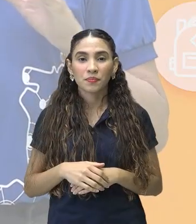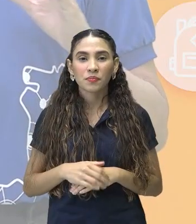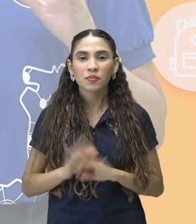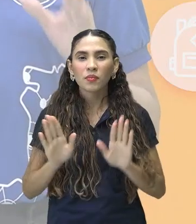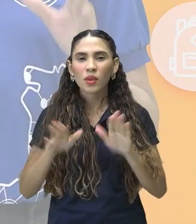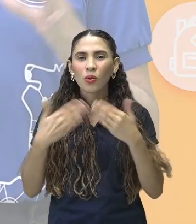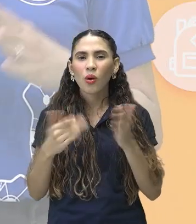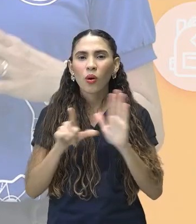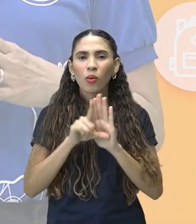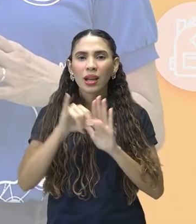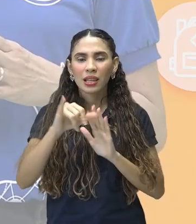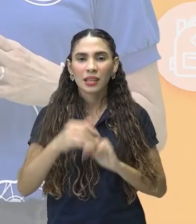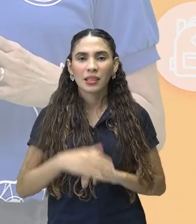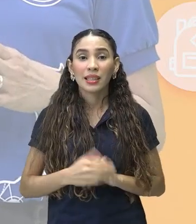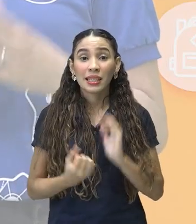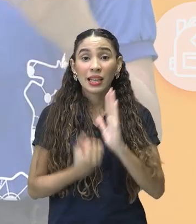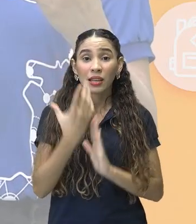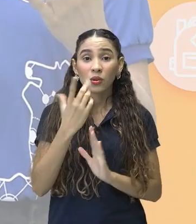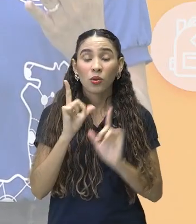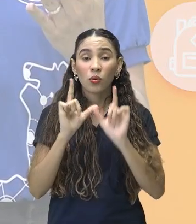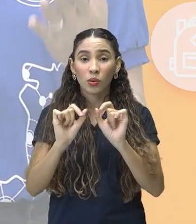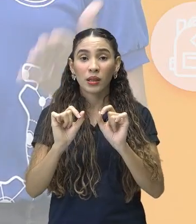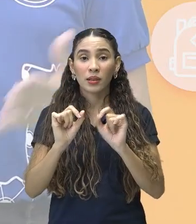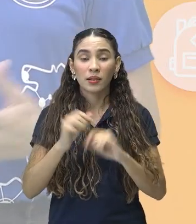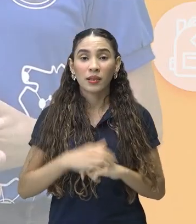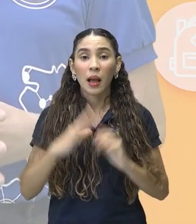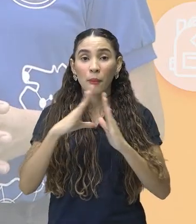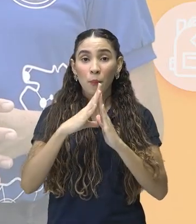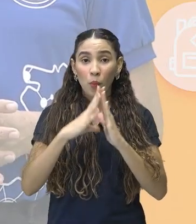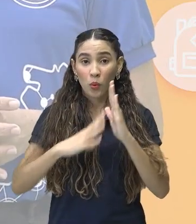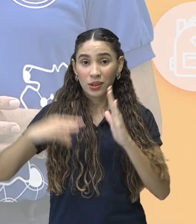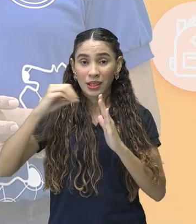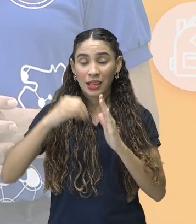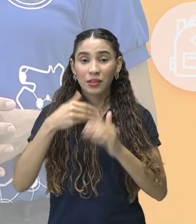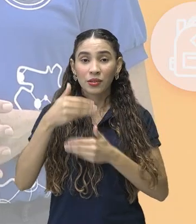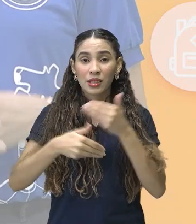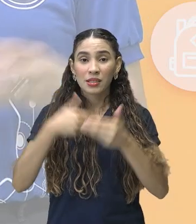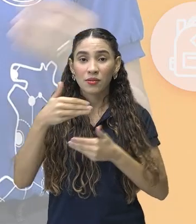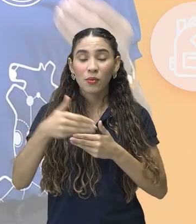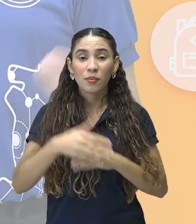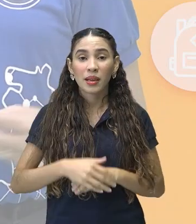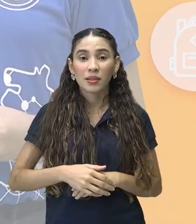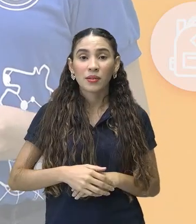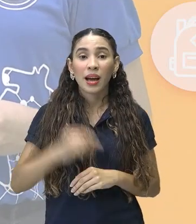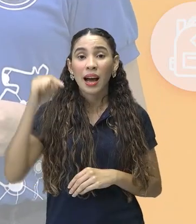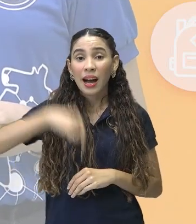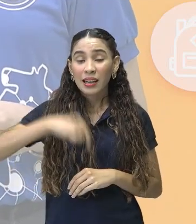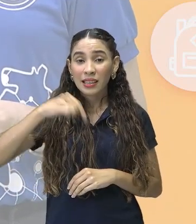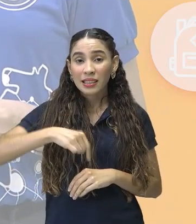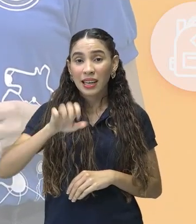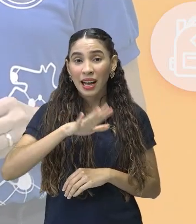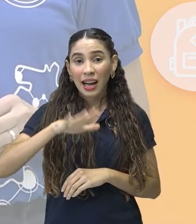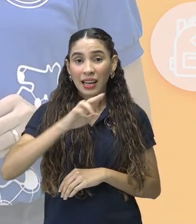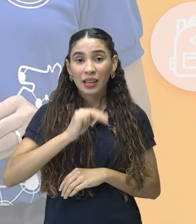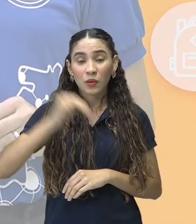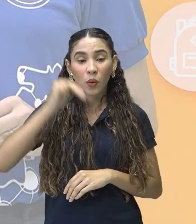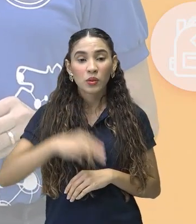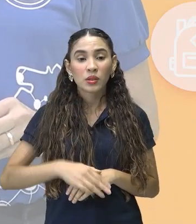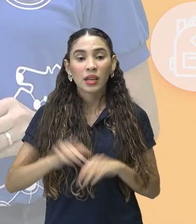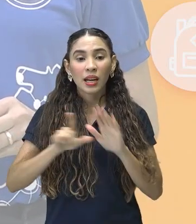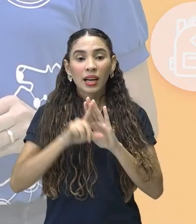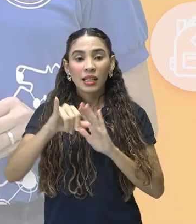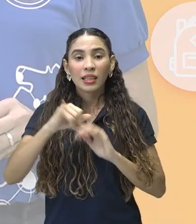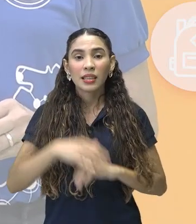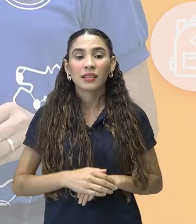foi a lei que criou este modelo de desenvolvimento aqui para a região norte? Foi a